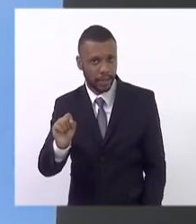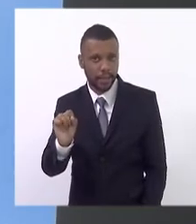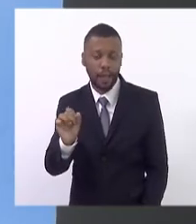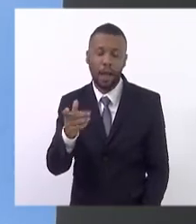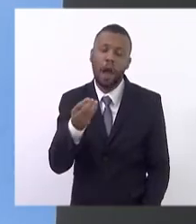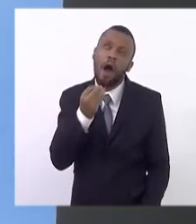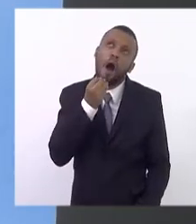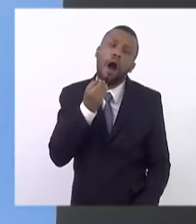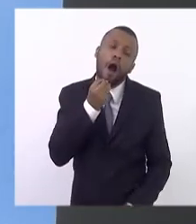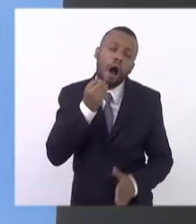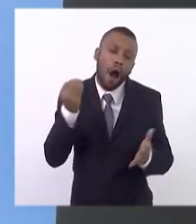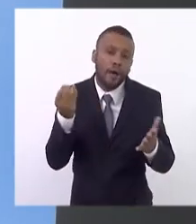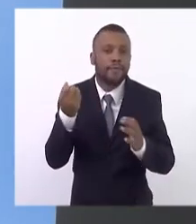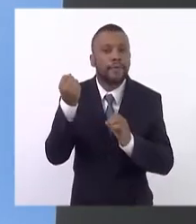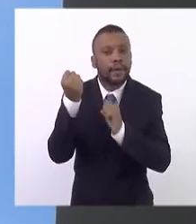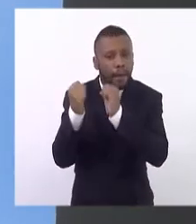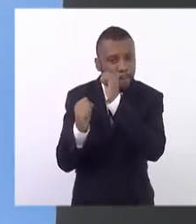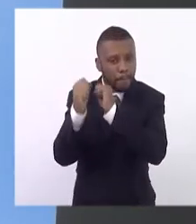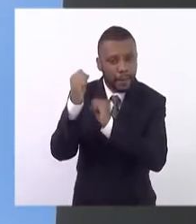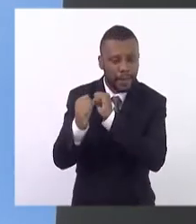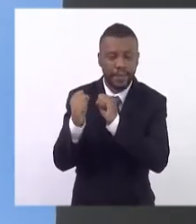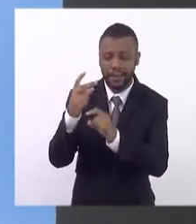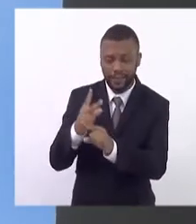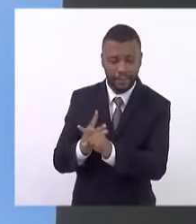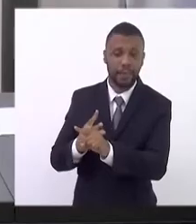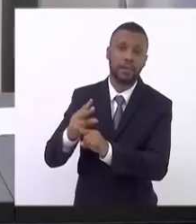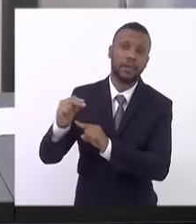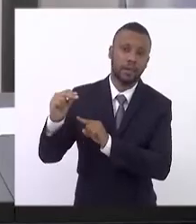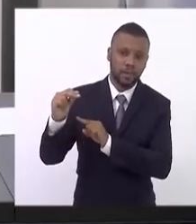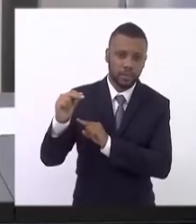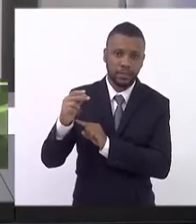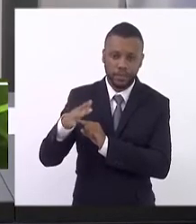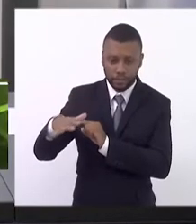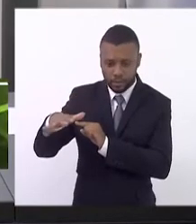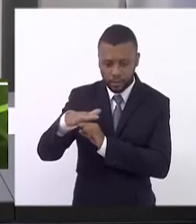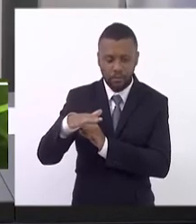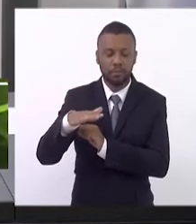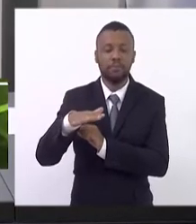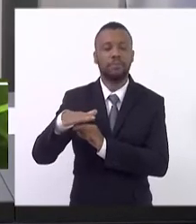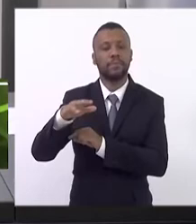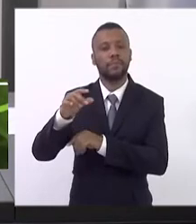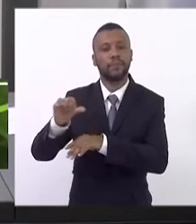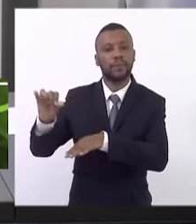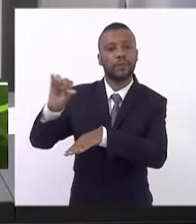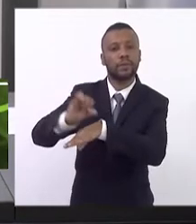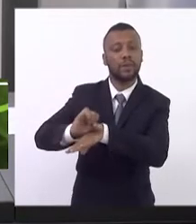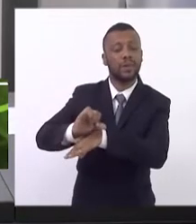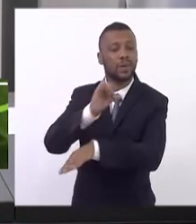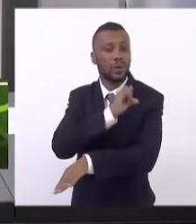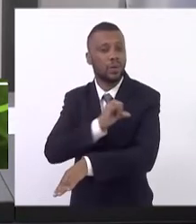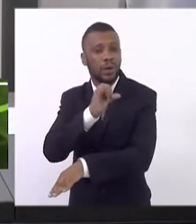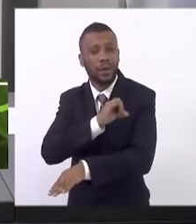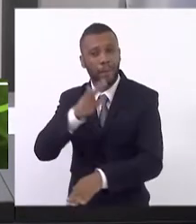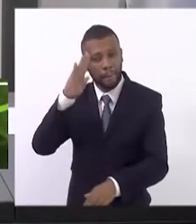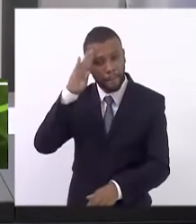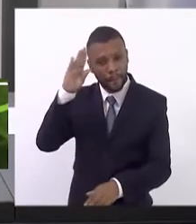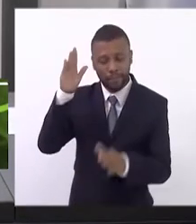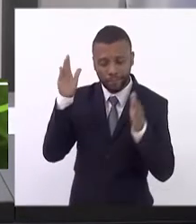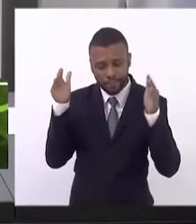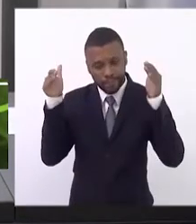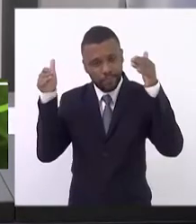evidentemente a empresa que ganhou aqui a parte da região metropolitana, em especial,